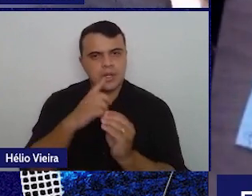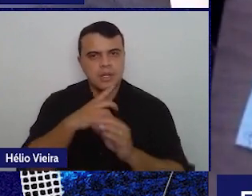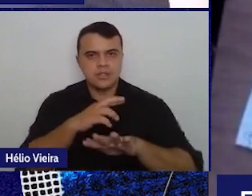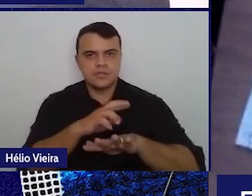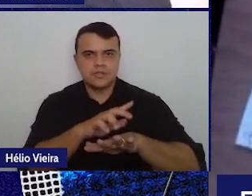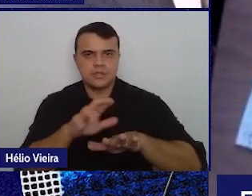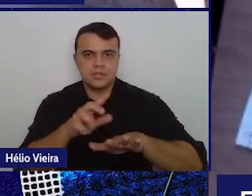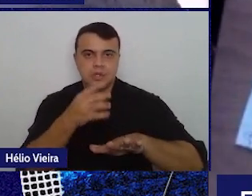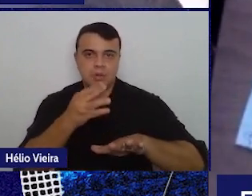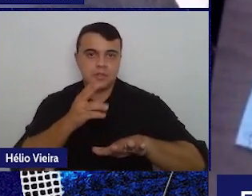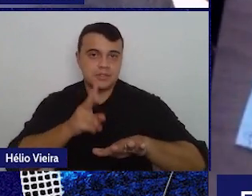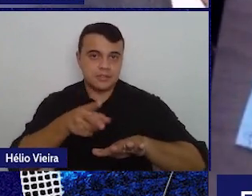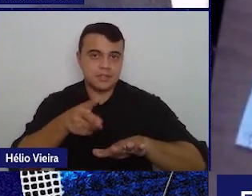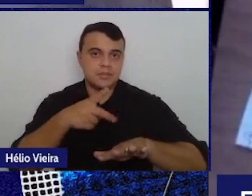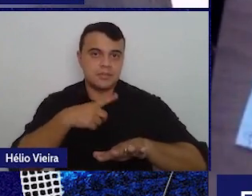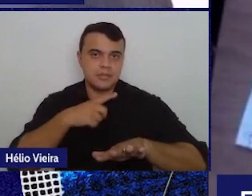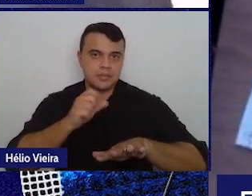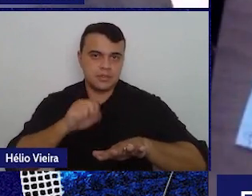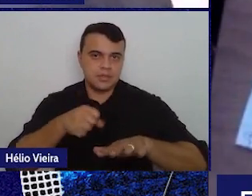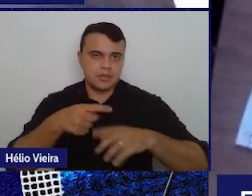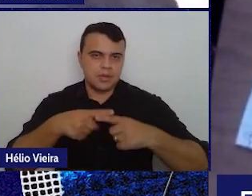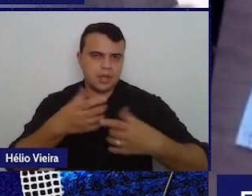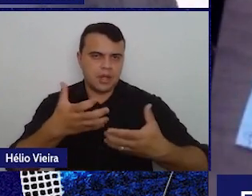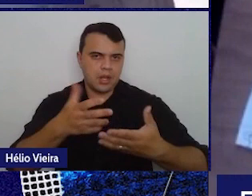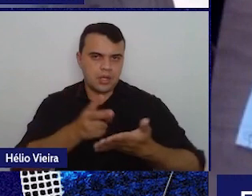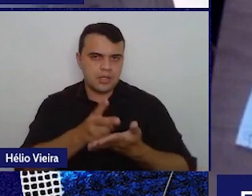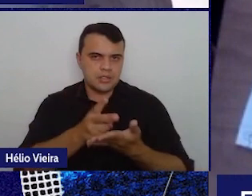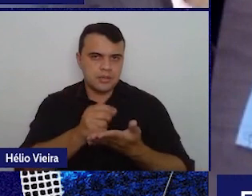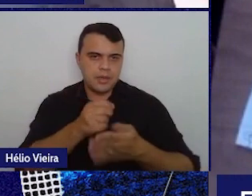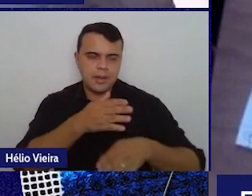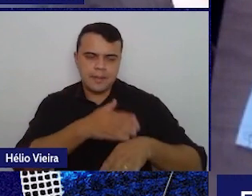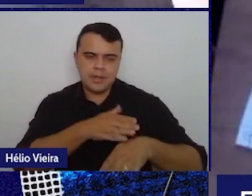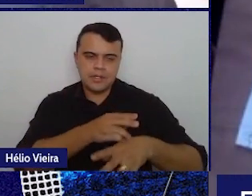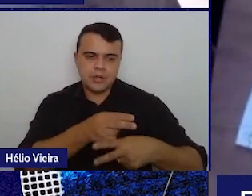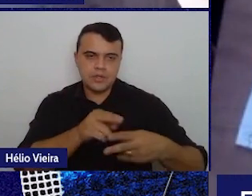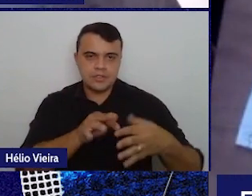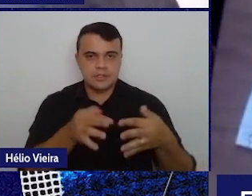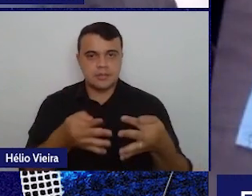sempre, ou seja, pode buscar com uma prática simples,